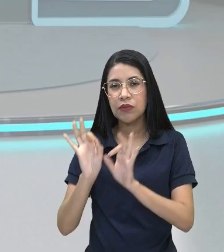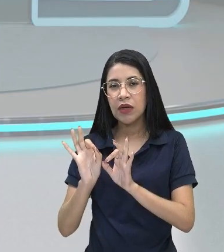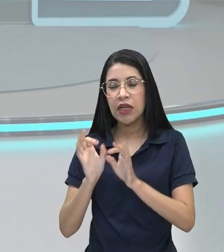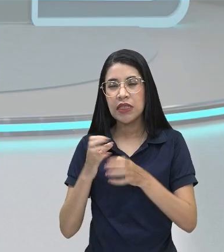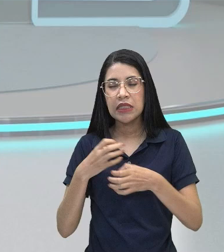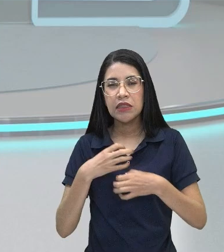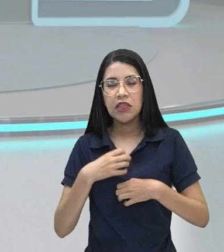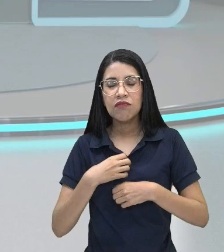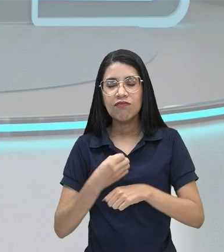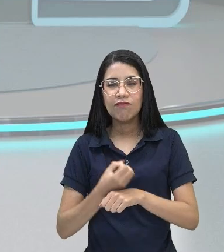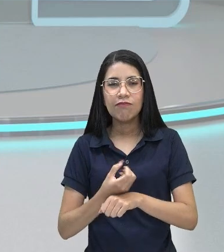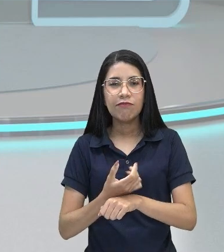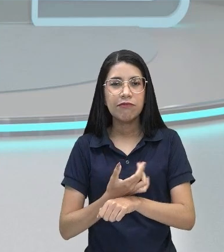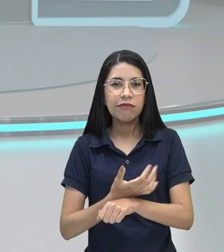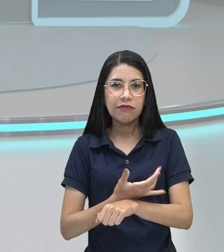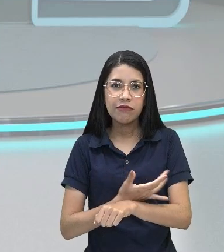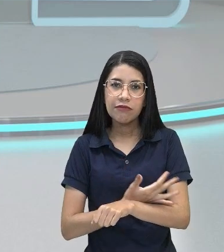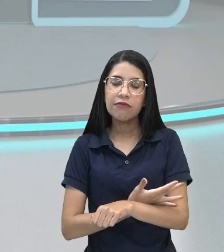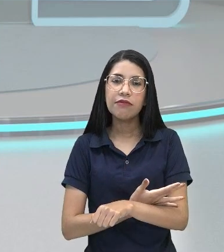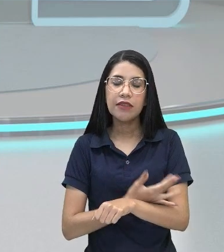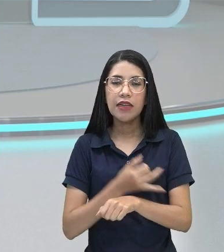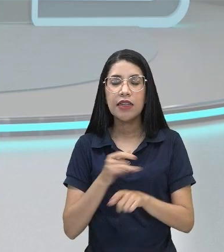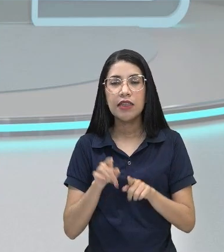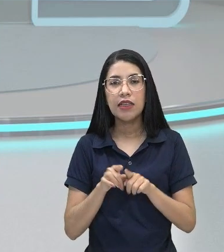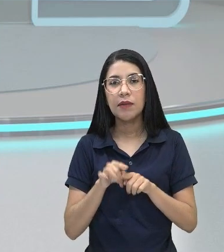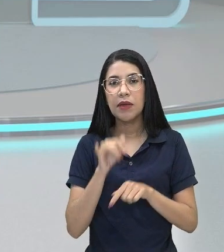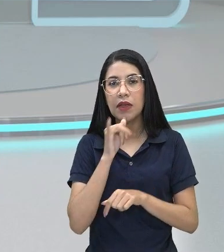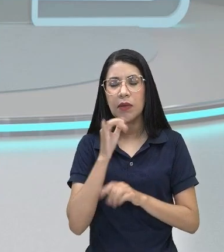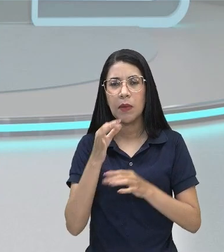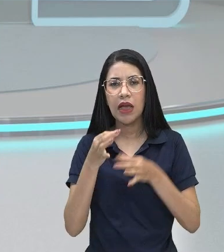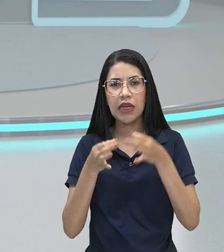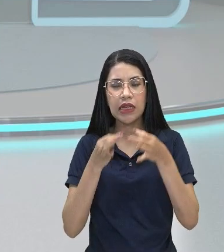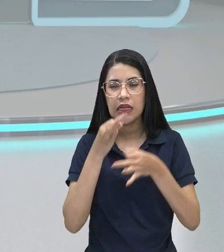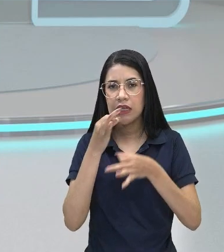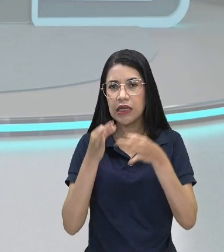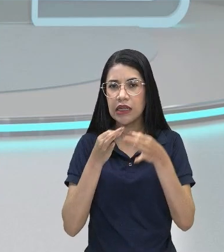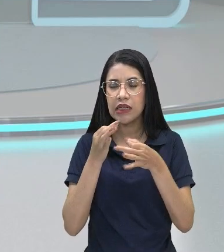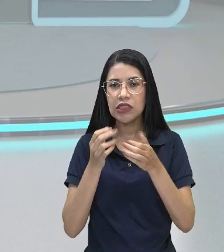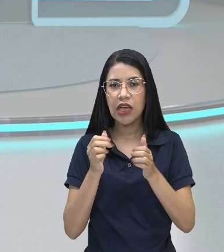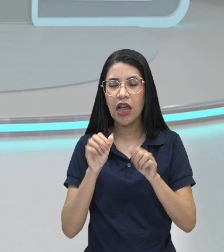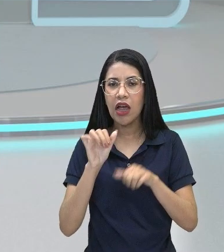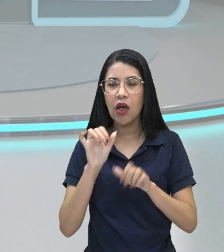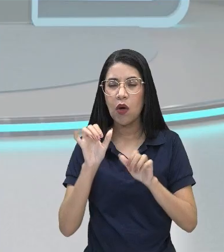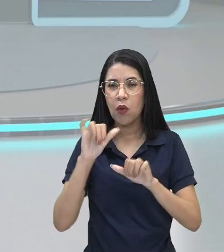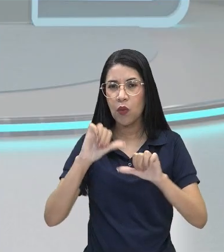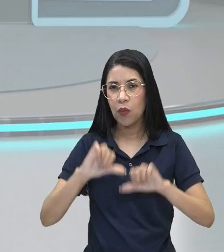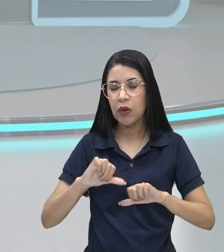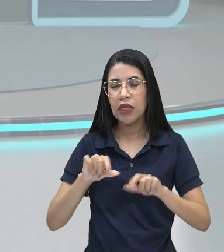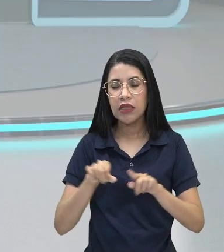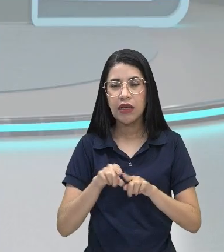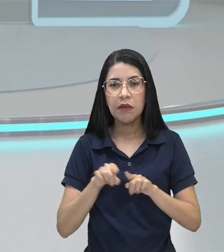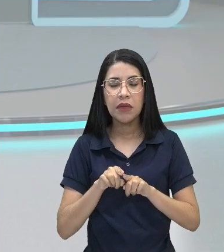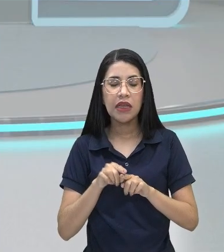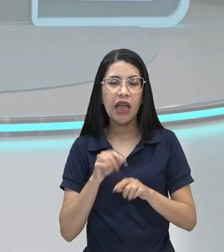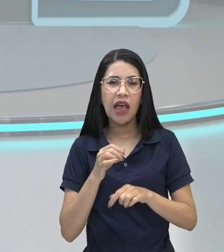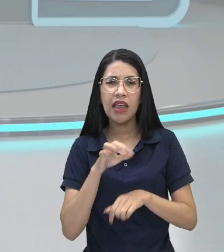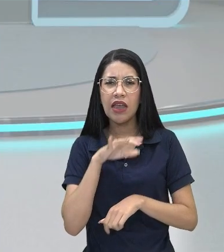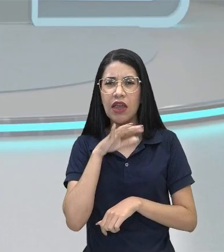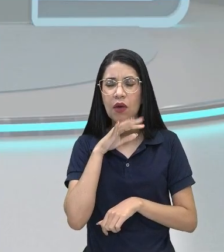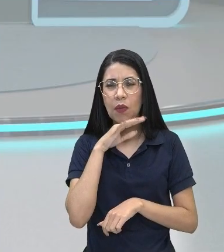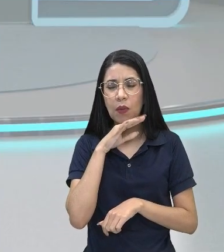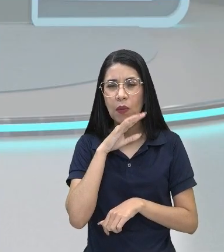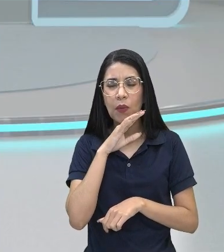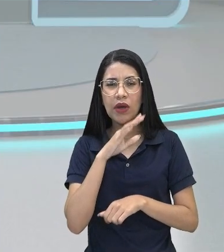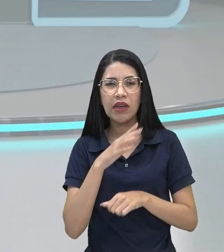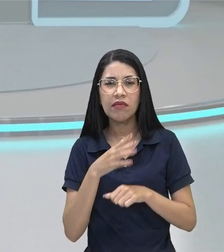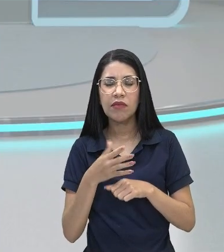emocionante. Também, vamos supor que ele critique de modo pejorativo, de modo negativo. Ele vai dizer, é uma obra